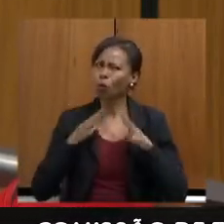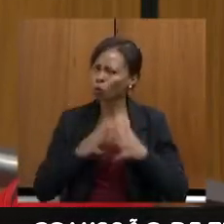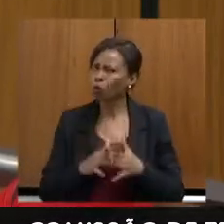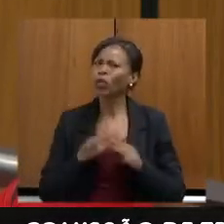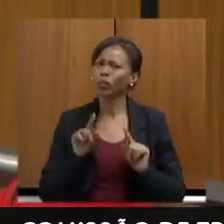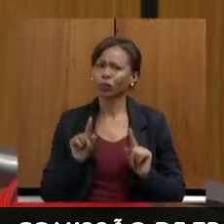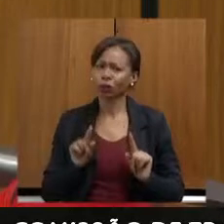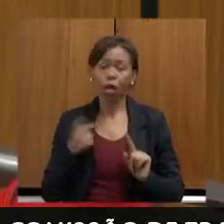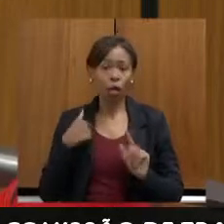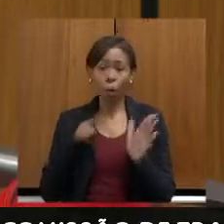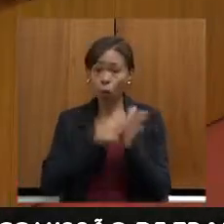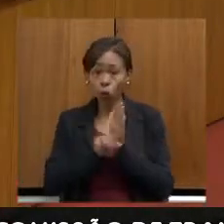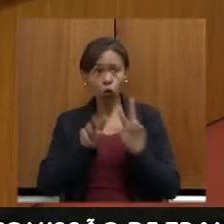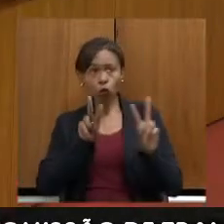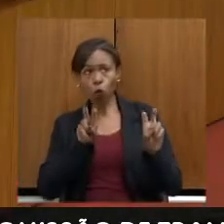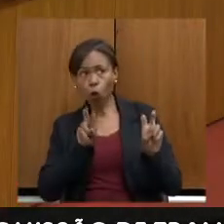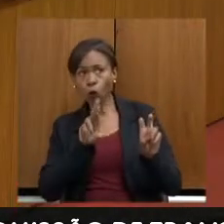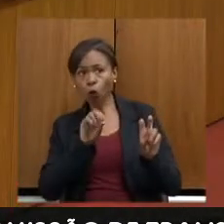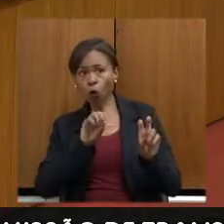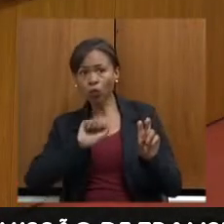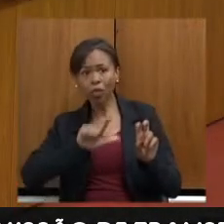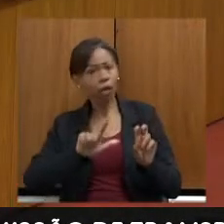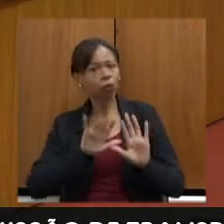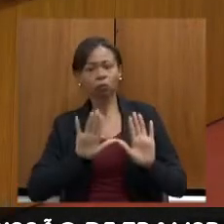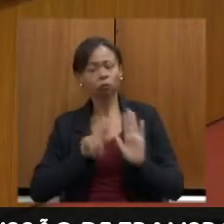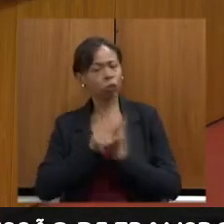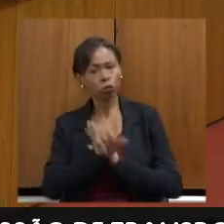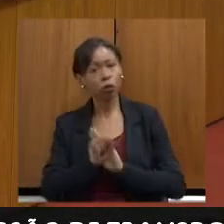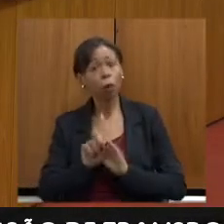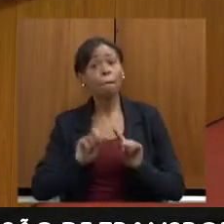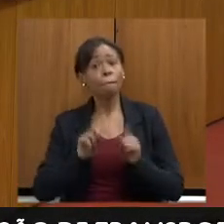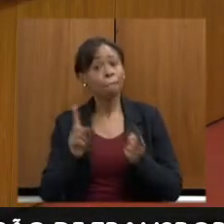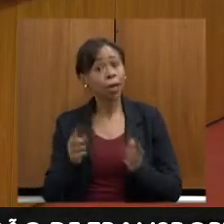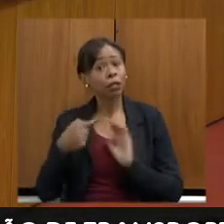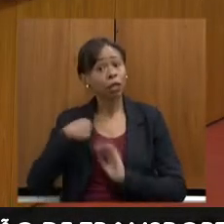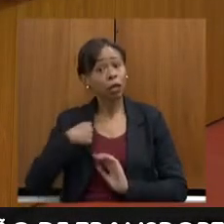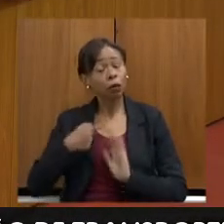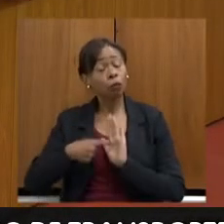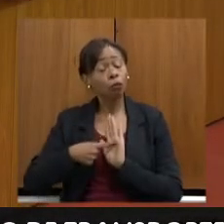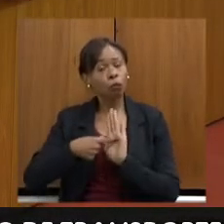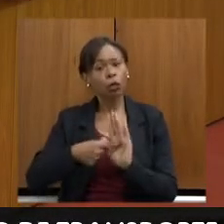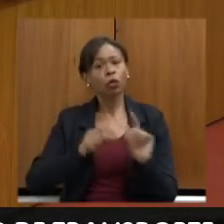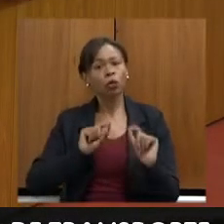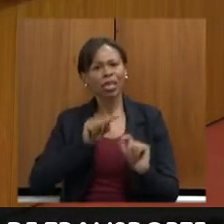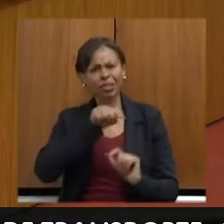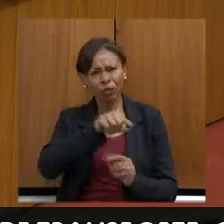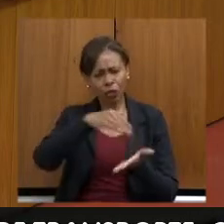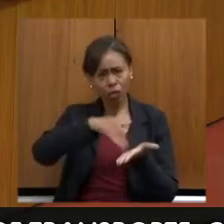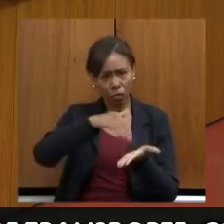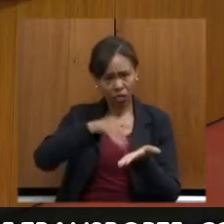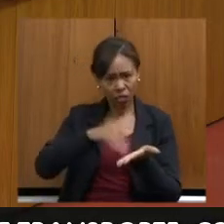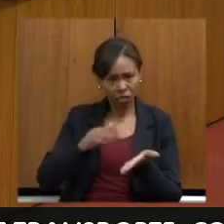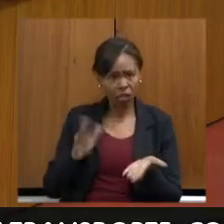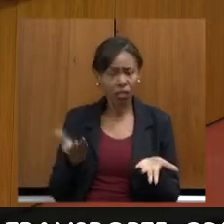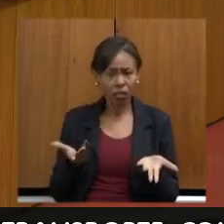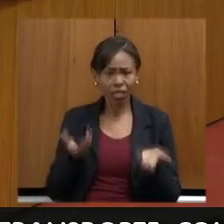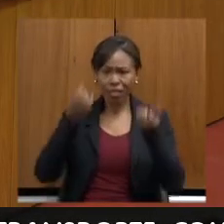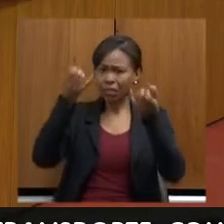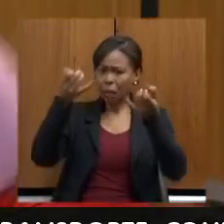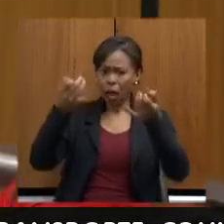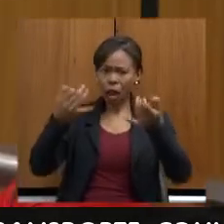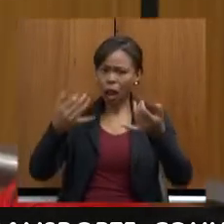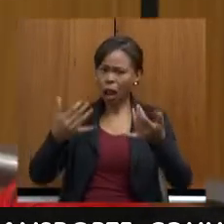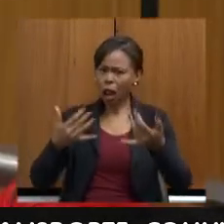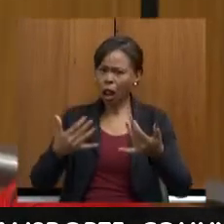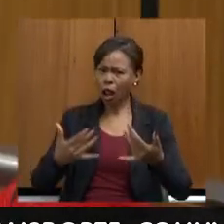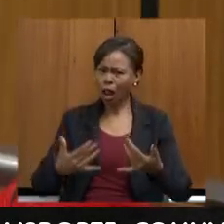em relação ao Rodoanel Mas eu quero a registrar a presidente que a a narrativa não é uniforme